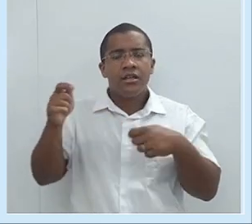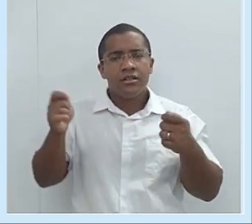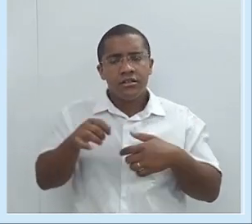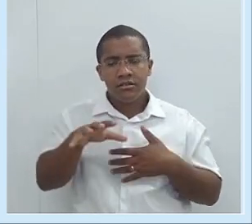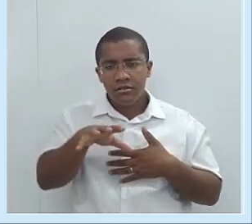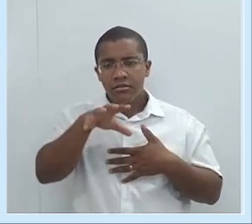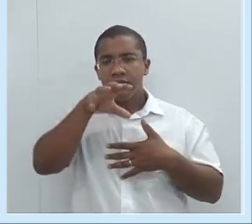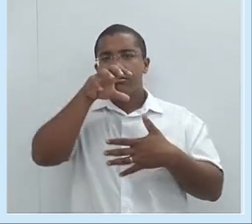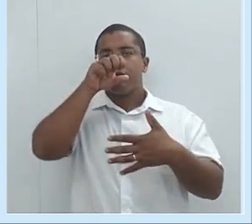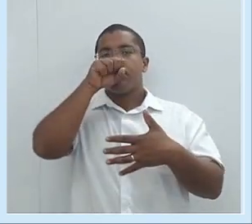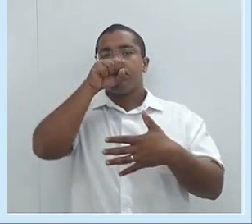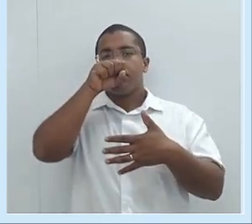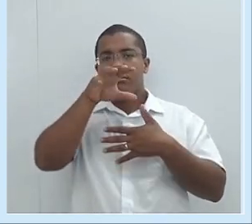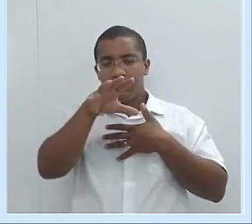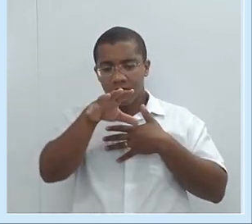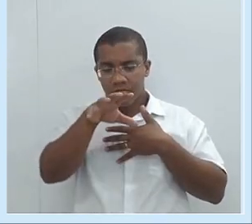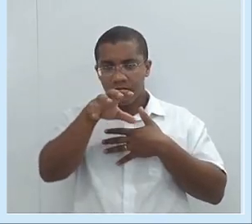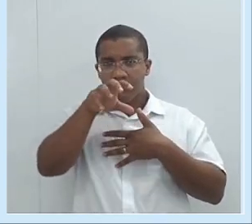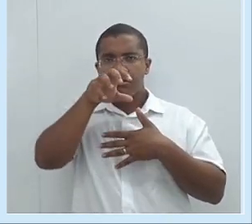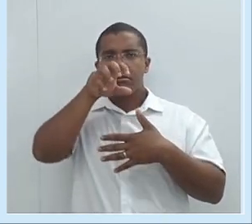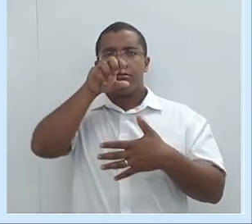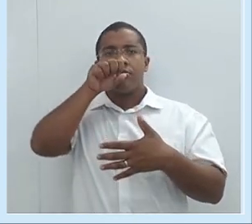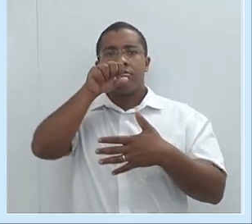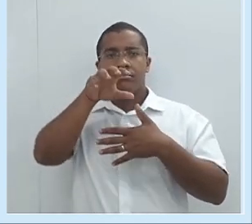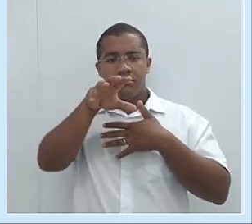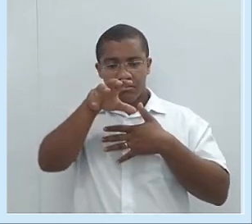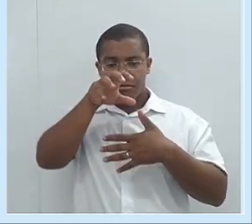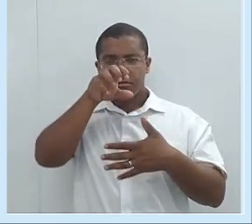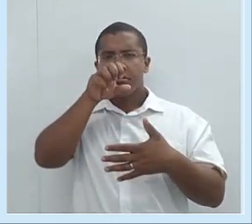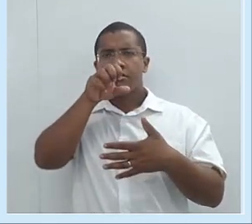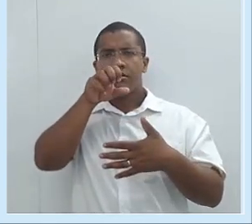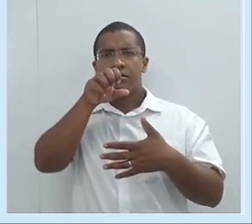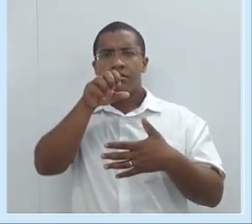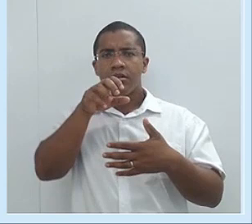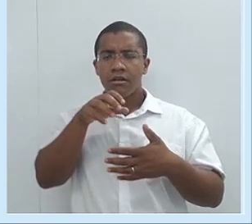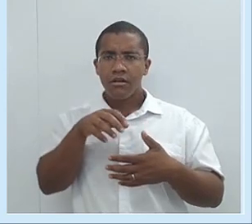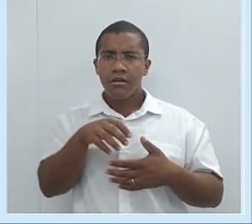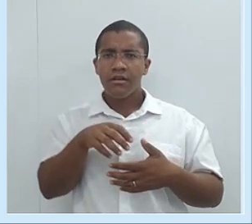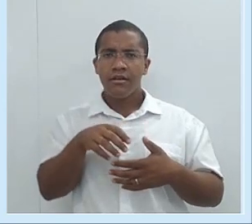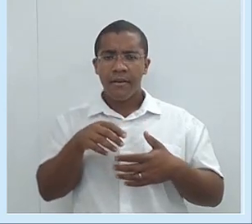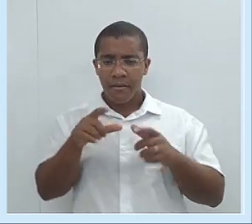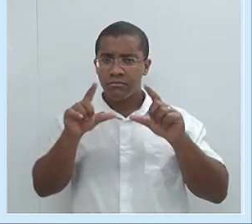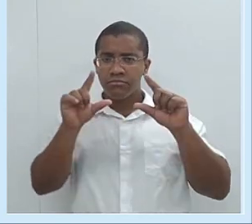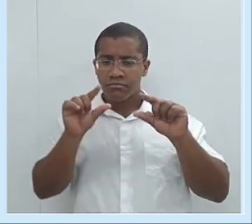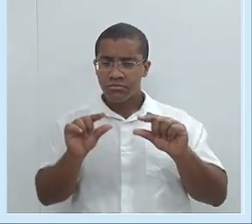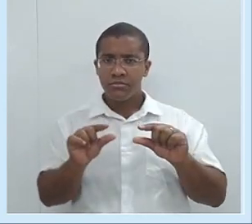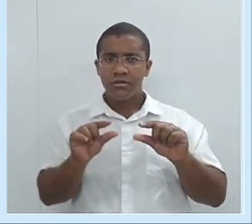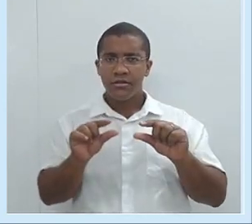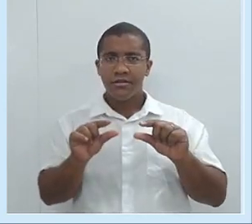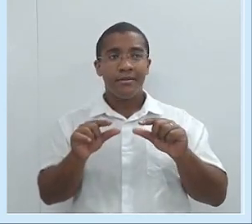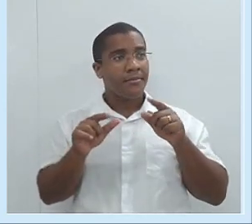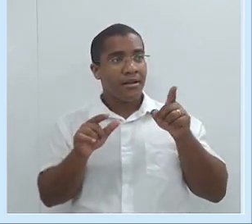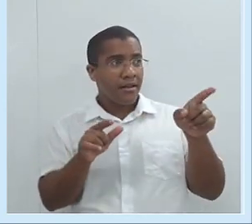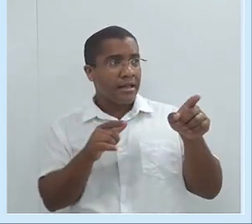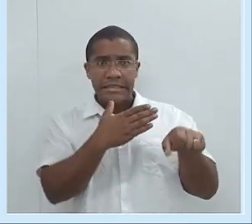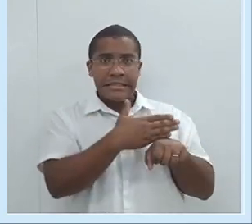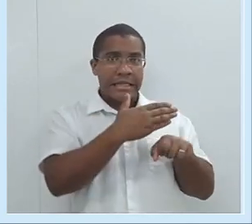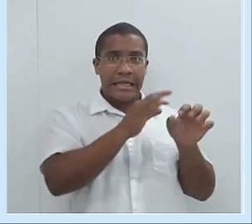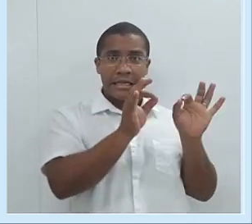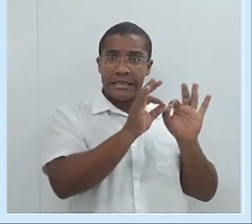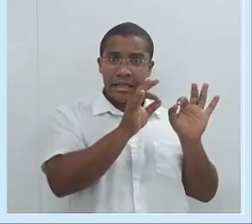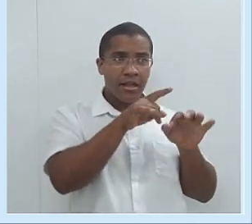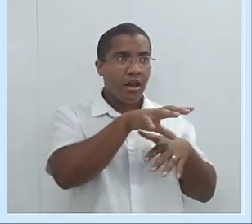podem ventilar menos e obter aí a mesma quantidade de oxigênio do que uma pessoa que é